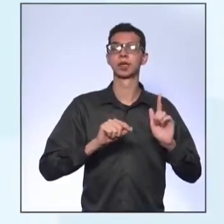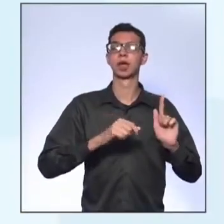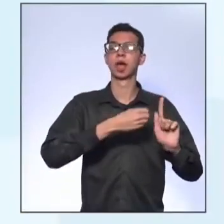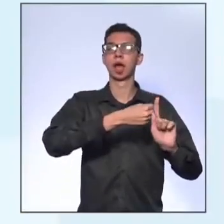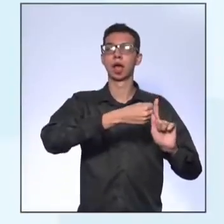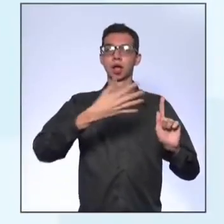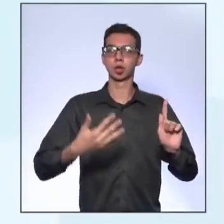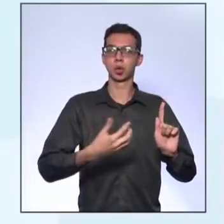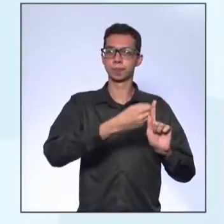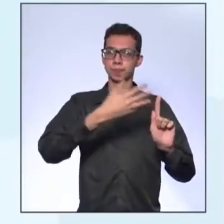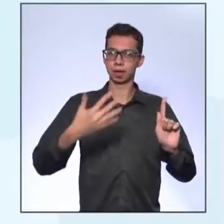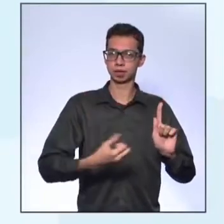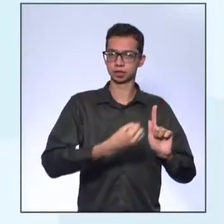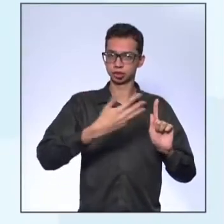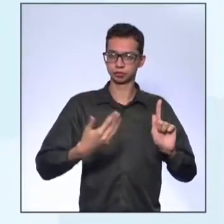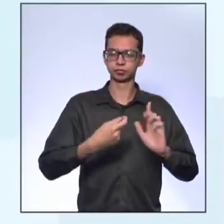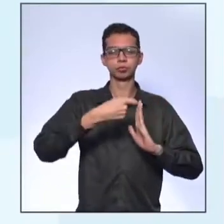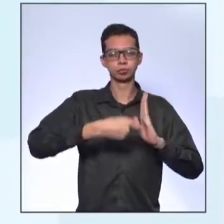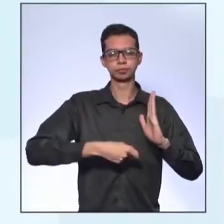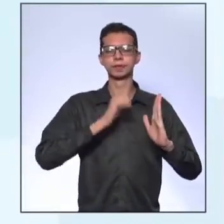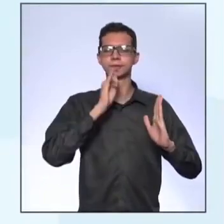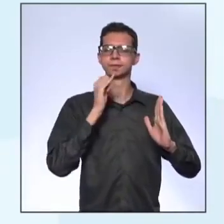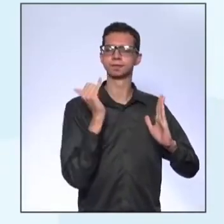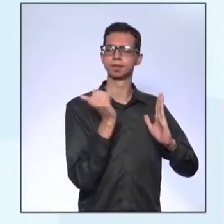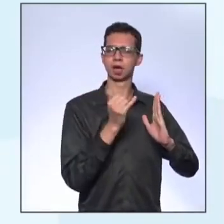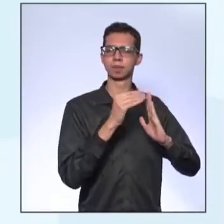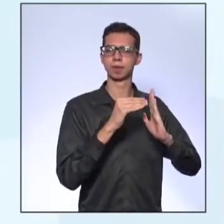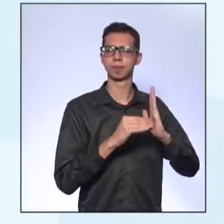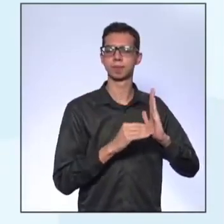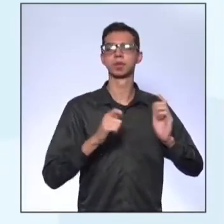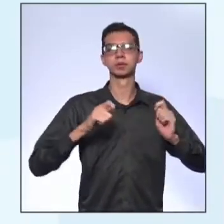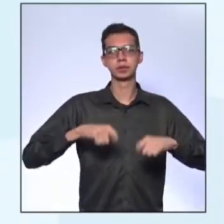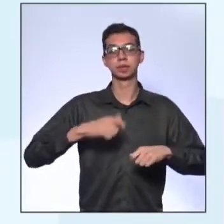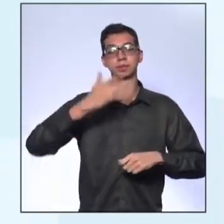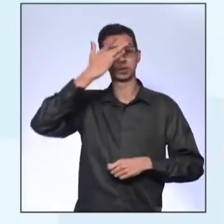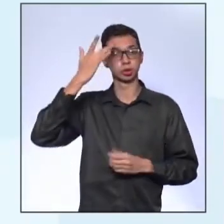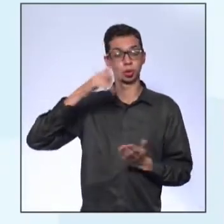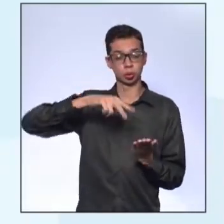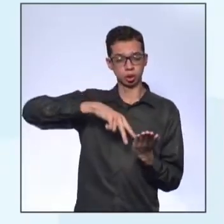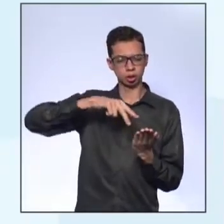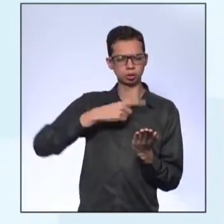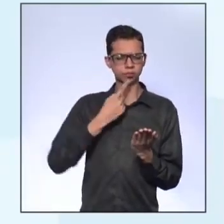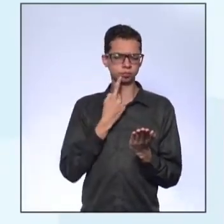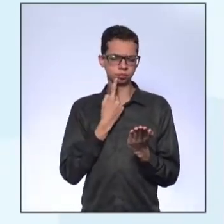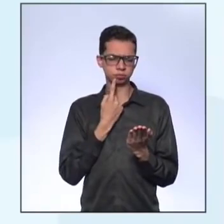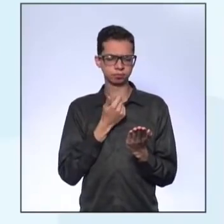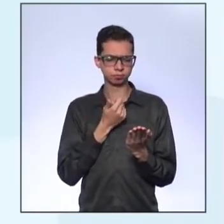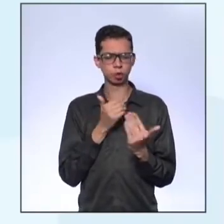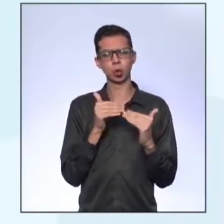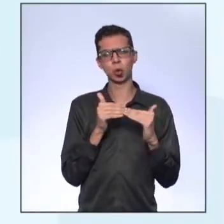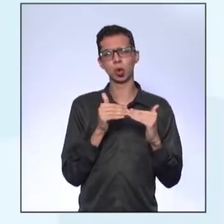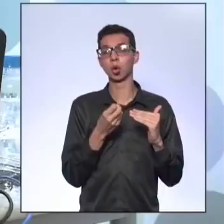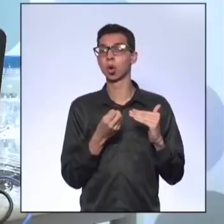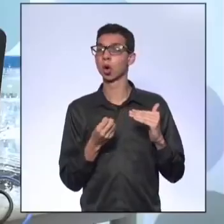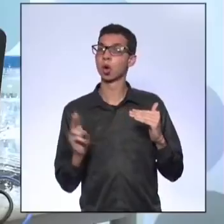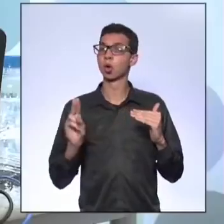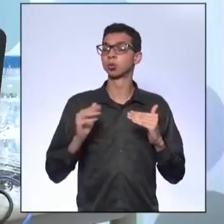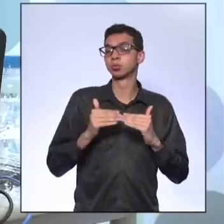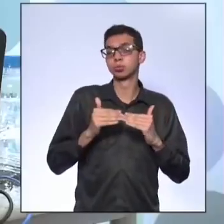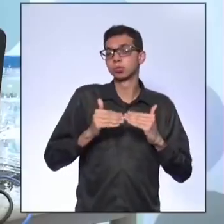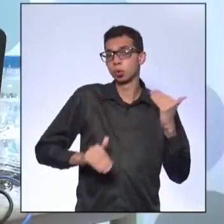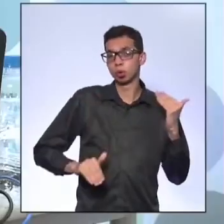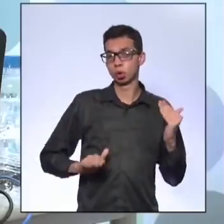e argumentações que podem fazer os leitores concordar ou não. Então, você tem que trazer aí a sua posição através de